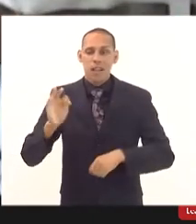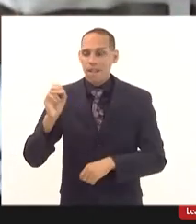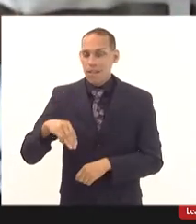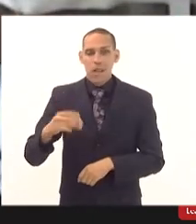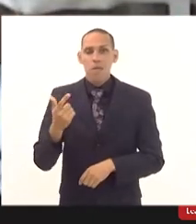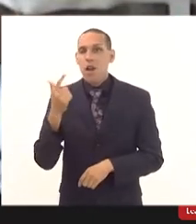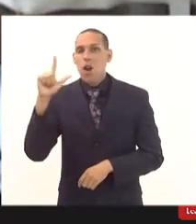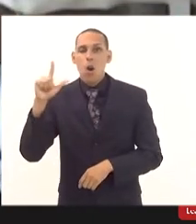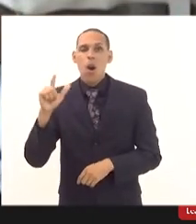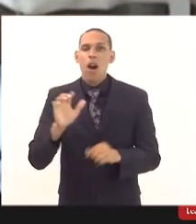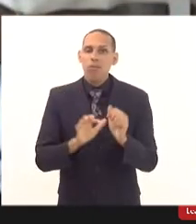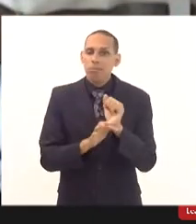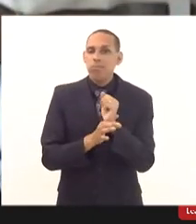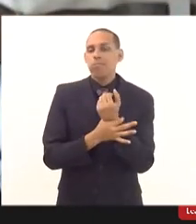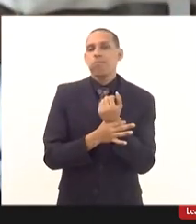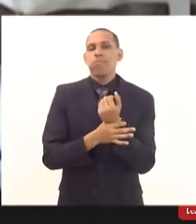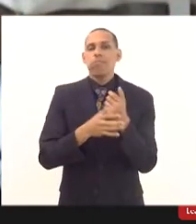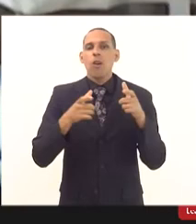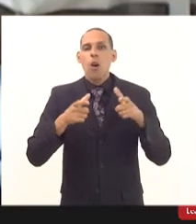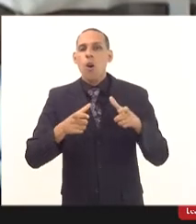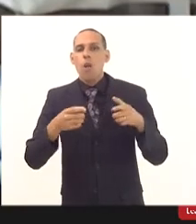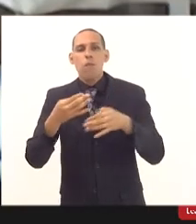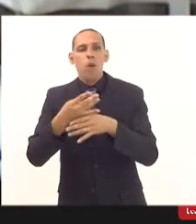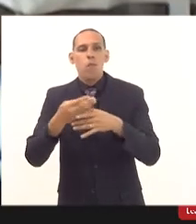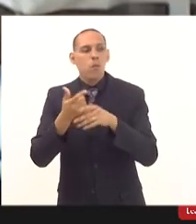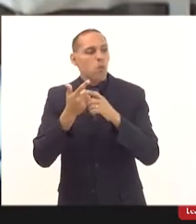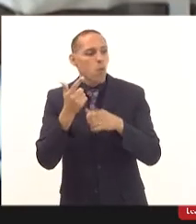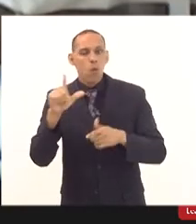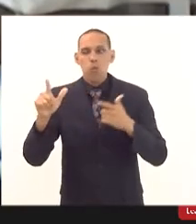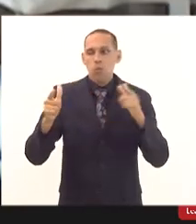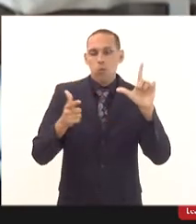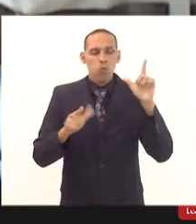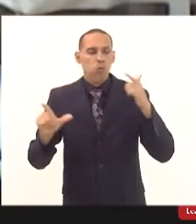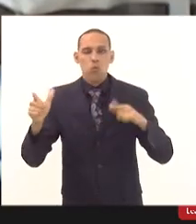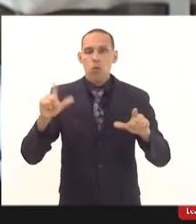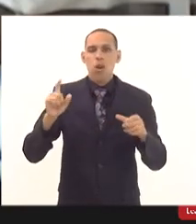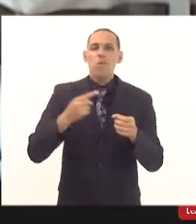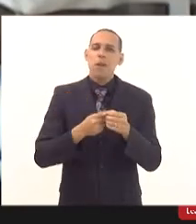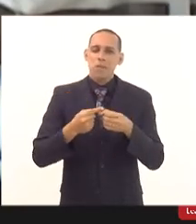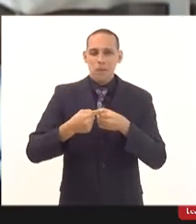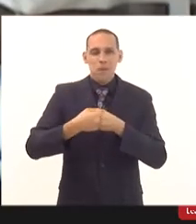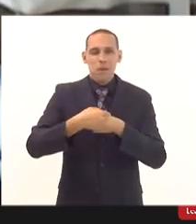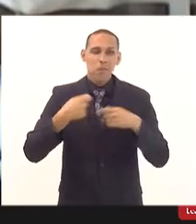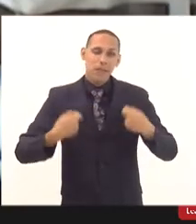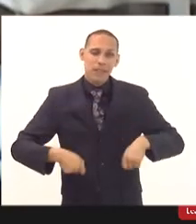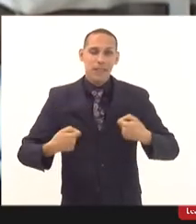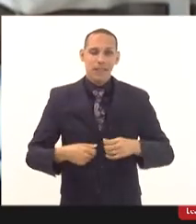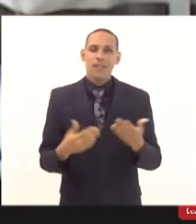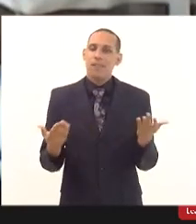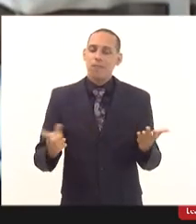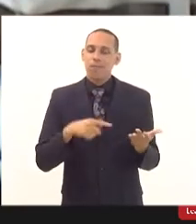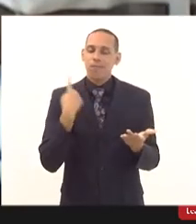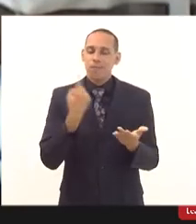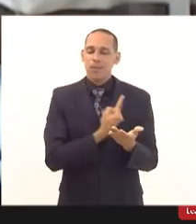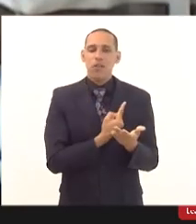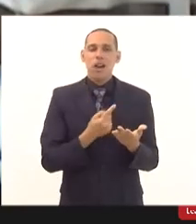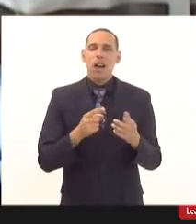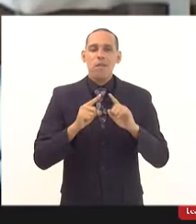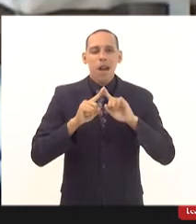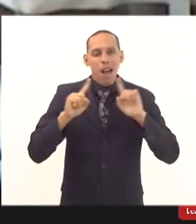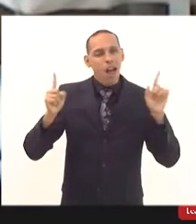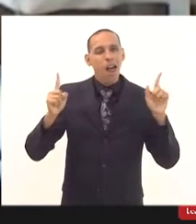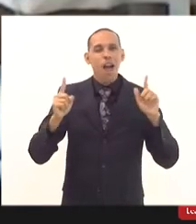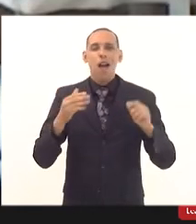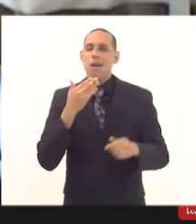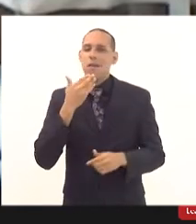precisam ser garantidas em outros municípios de grande porte no interior né Então essa é a nossa reivindicação